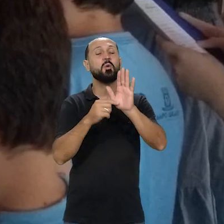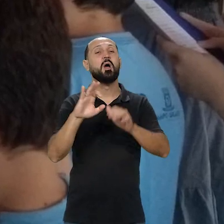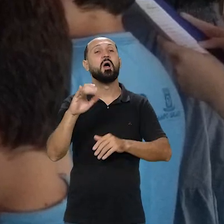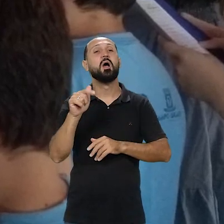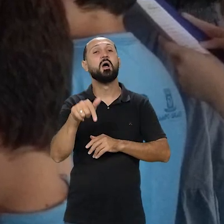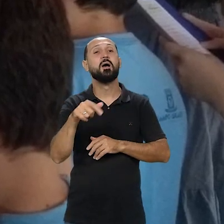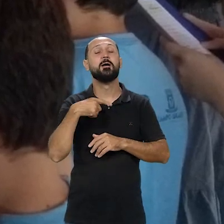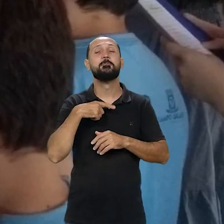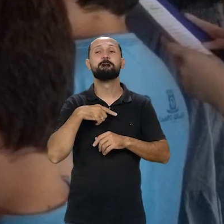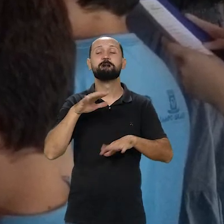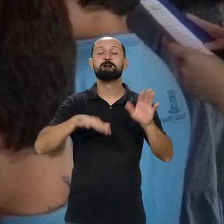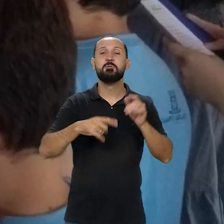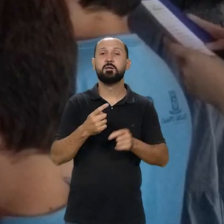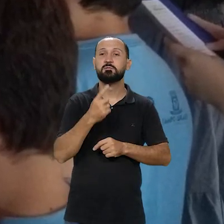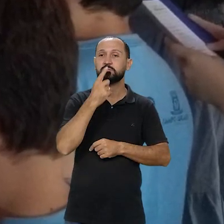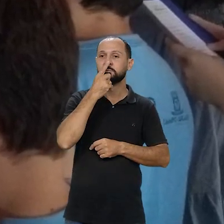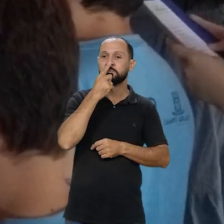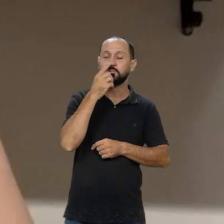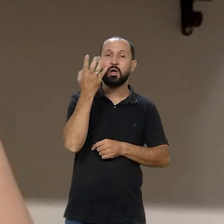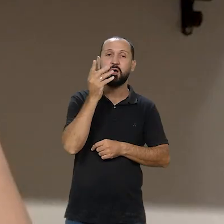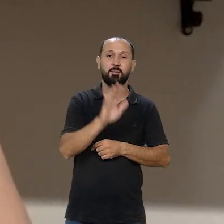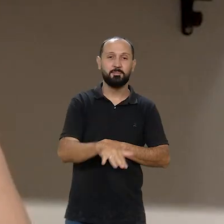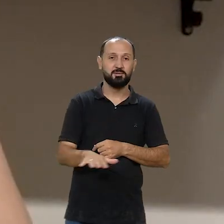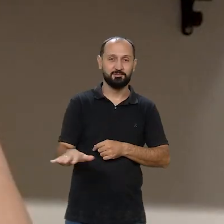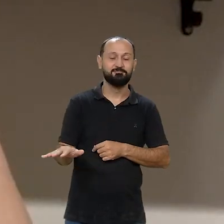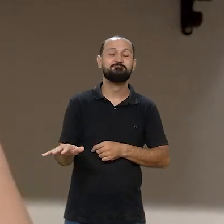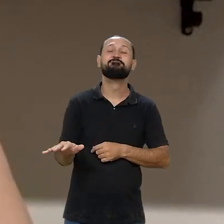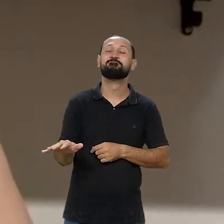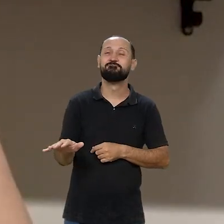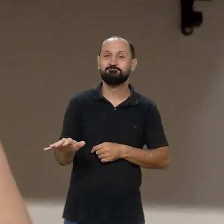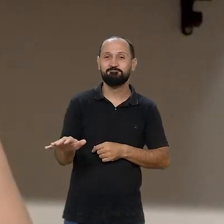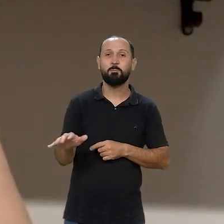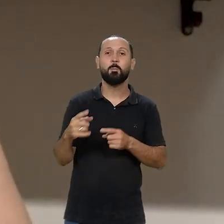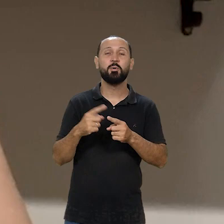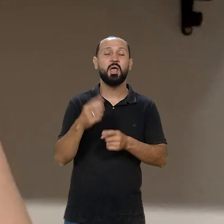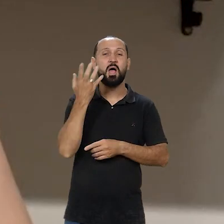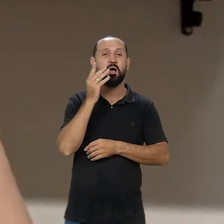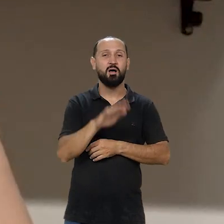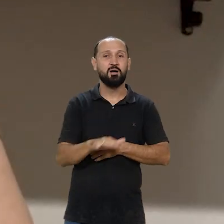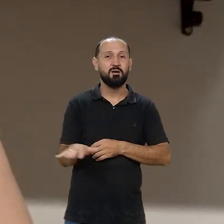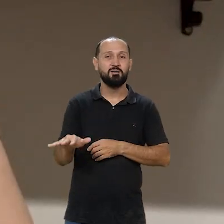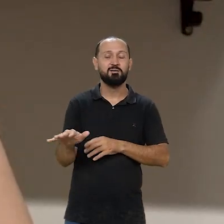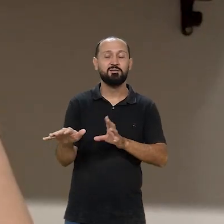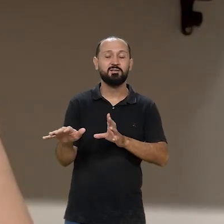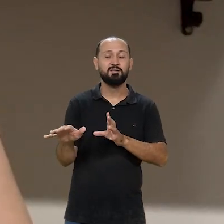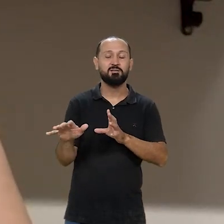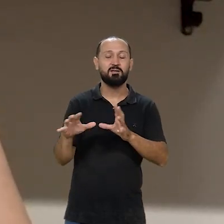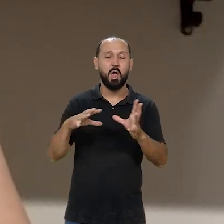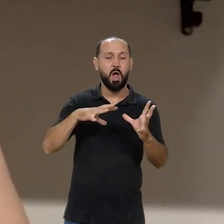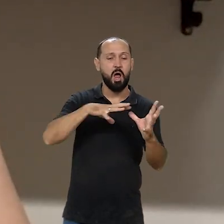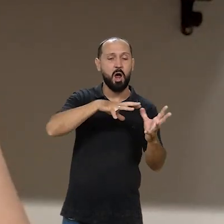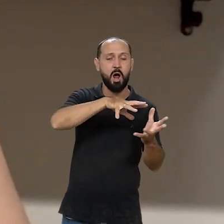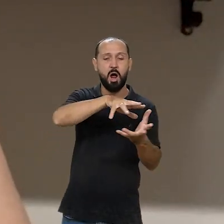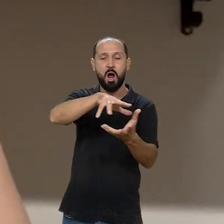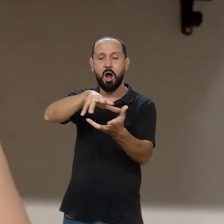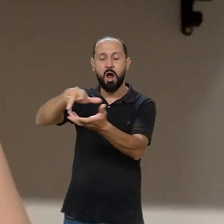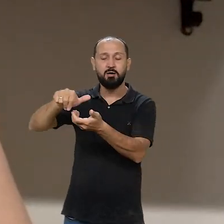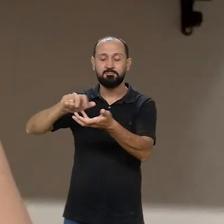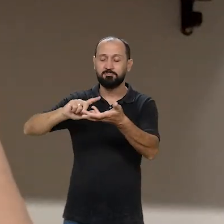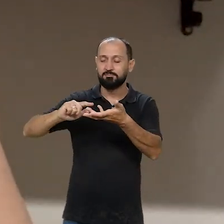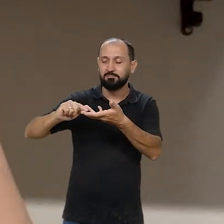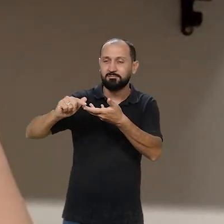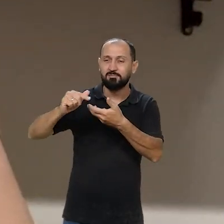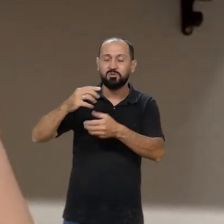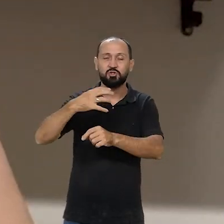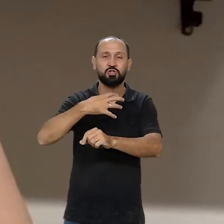nós evidenciamos uma predileção pela infância. Isso porque a infância, ela abriga mundos